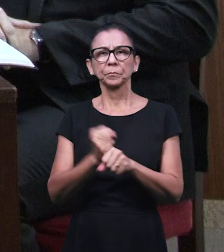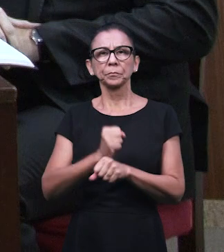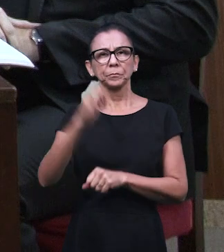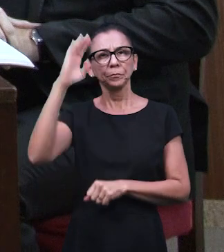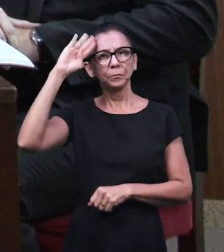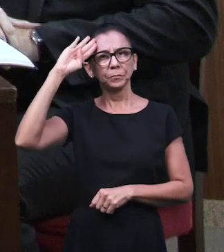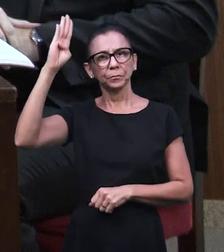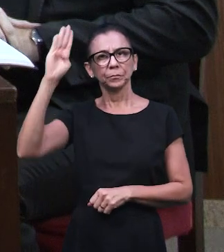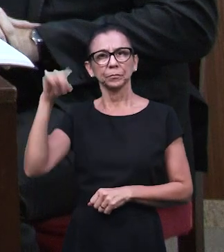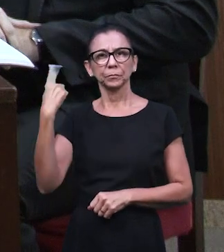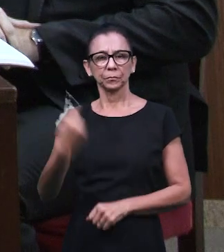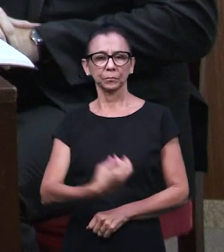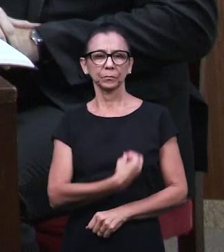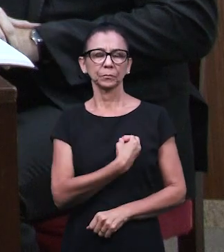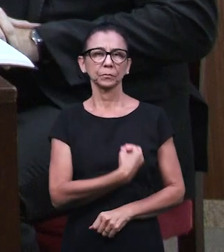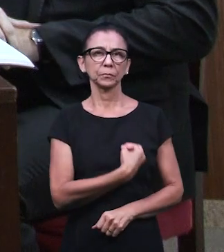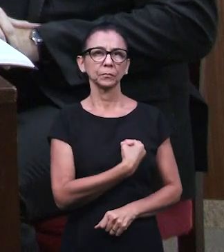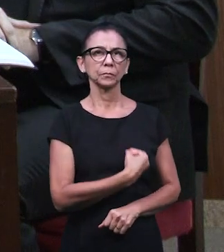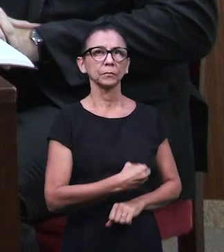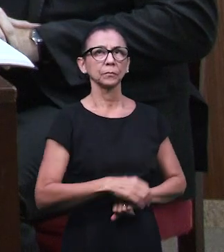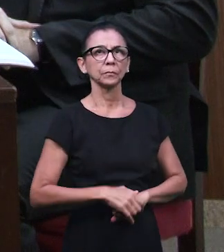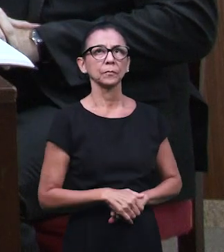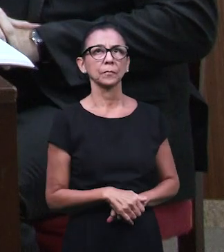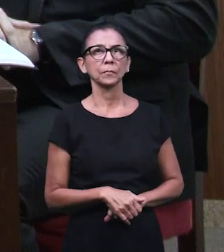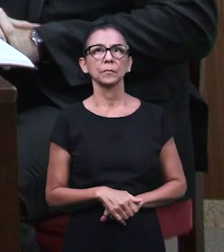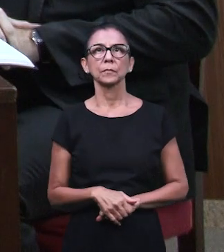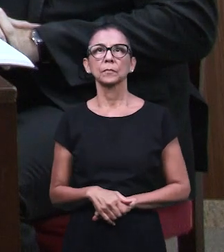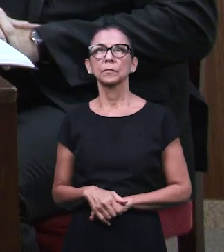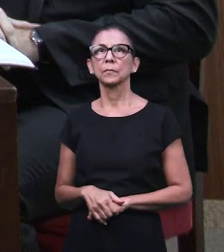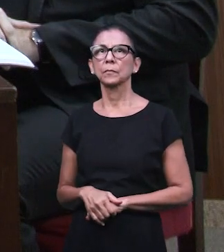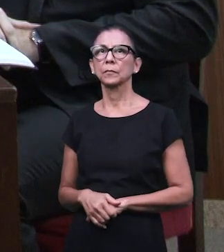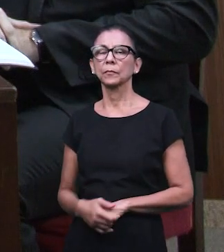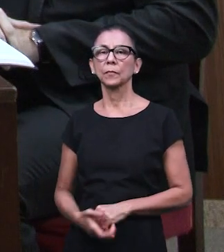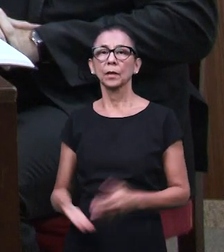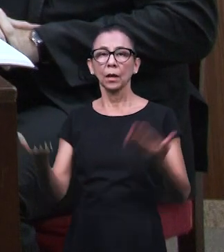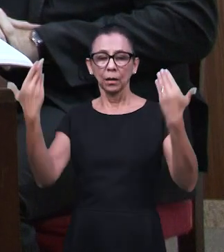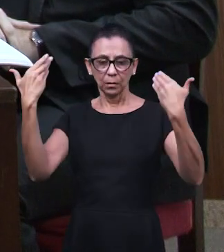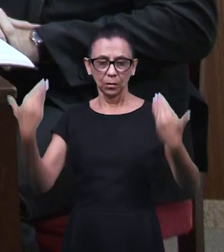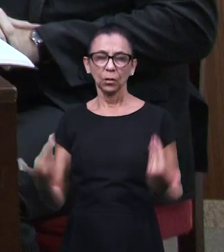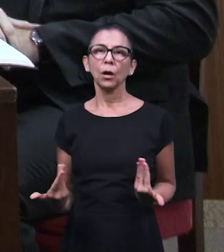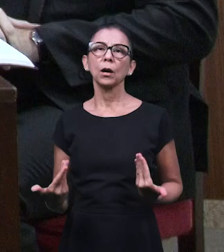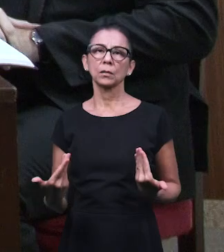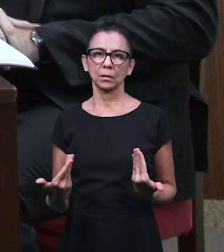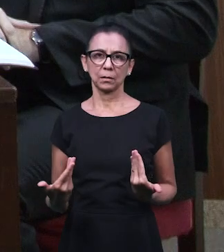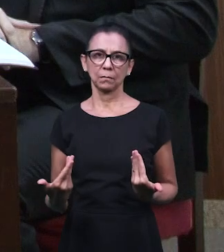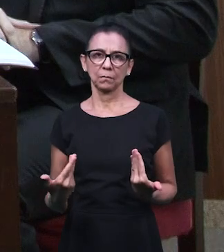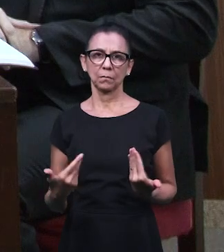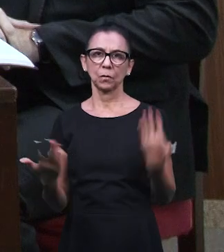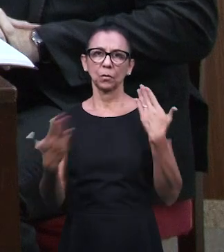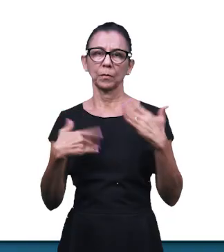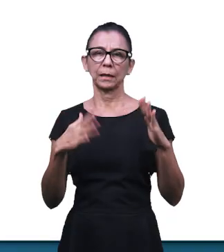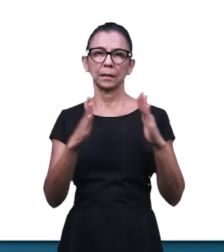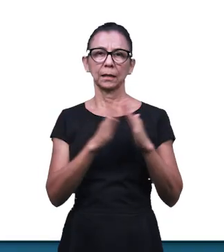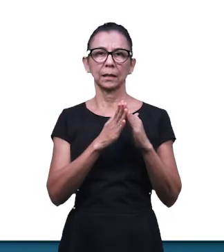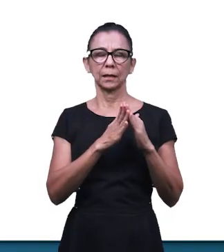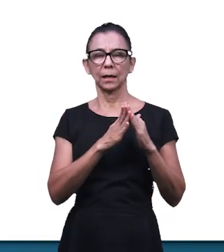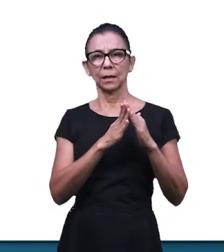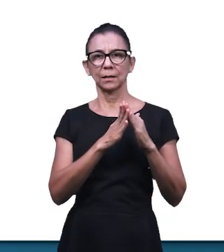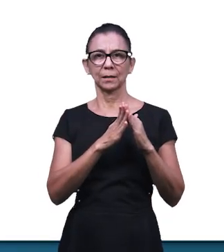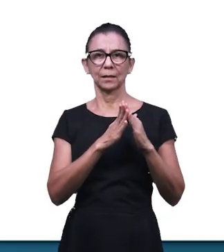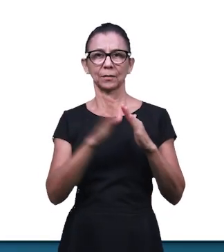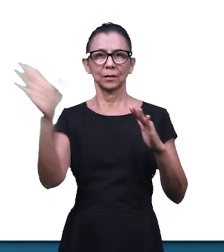nossa vida é o templo do Espírito Santo. Nós vamos à nossa quinta pergunta.